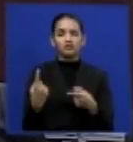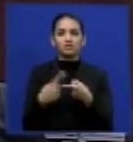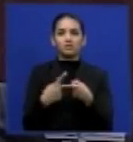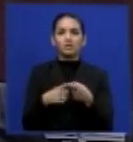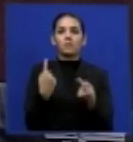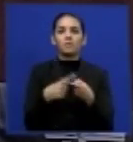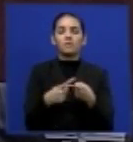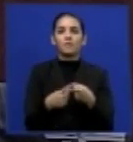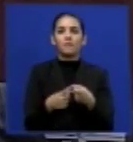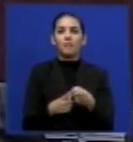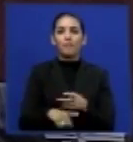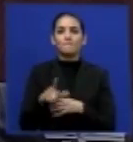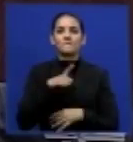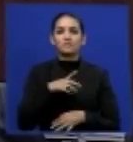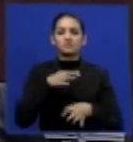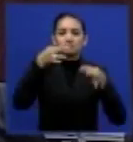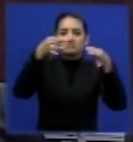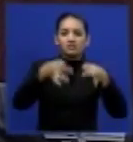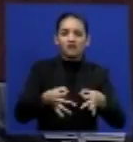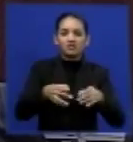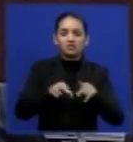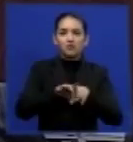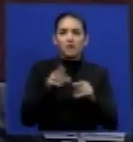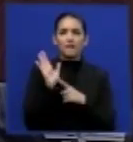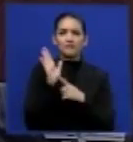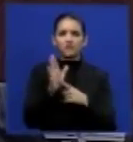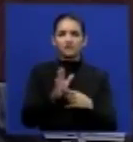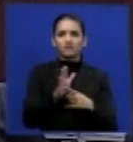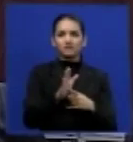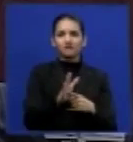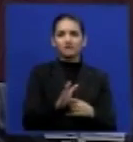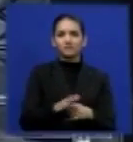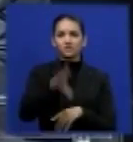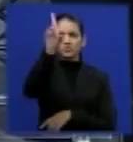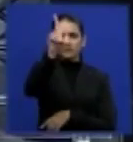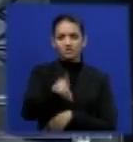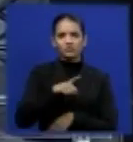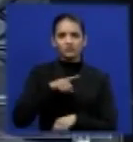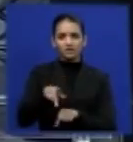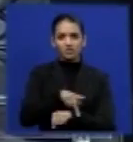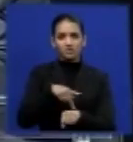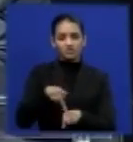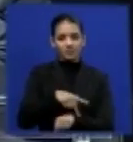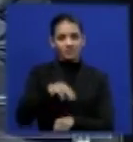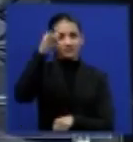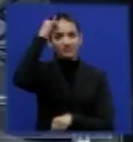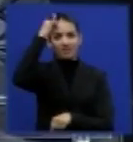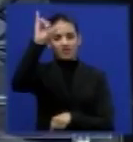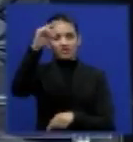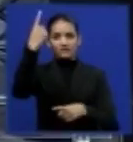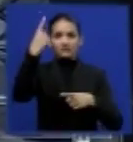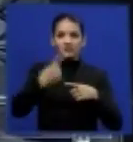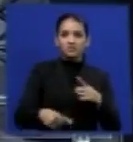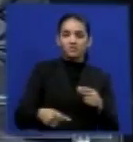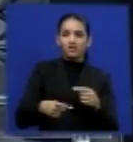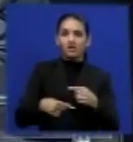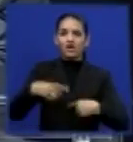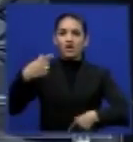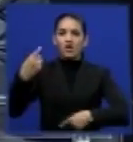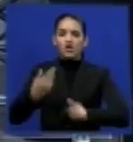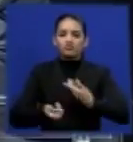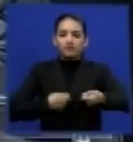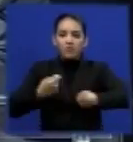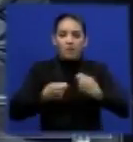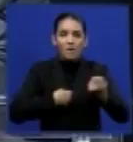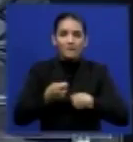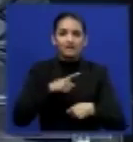inde o direito que tem o país de restringir um tipo de comércio com sérios impactos ambientais e